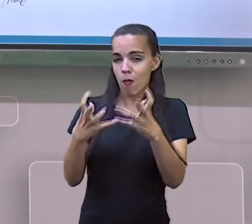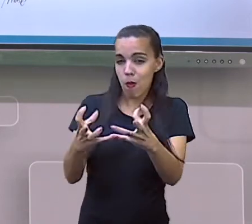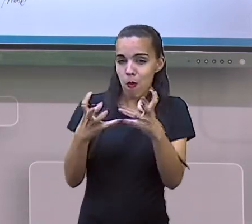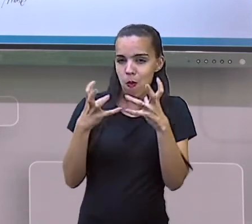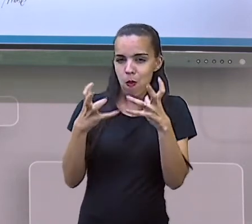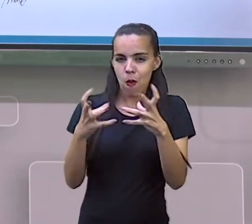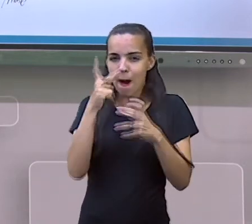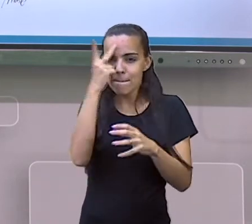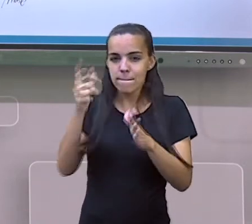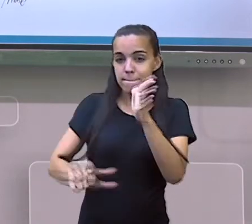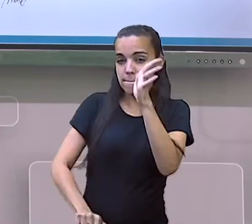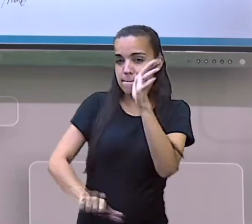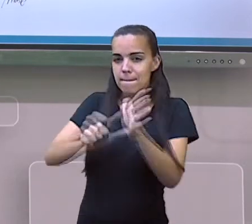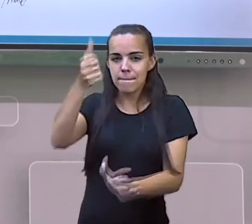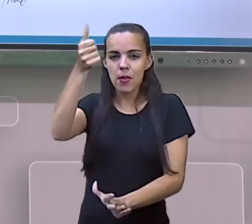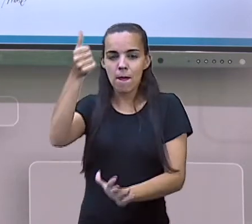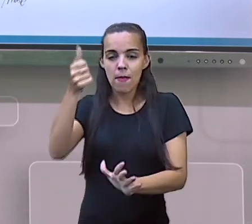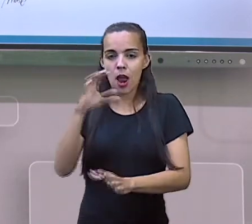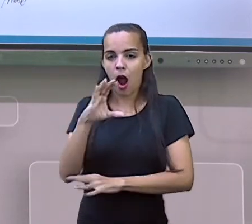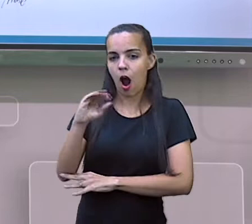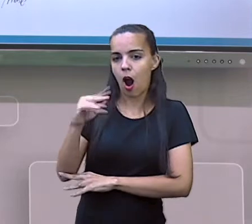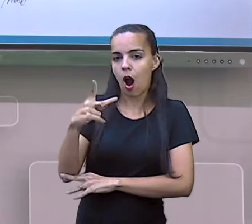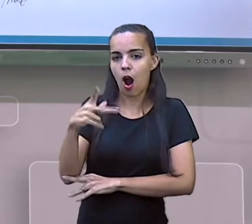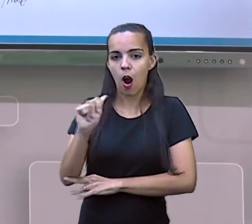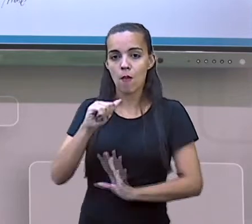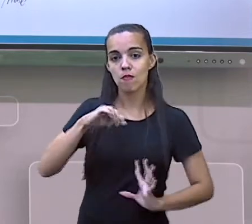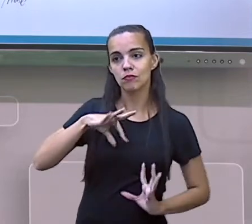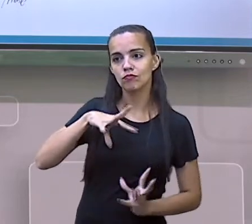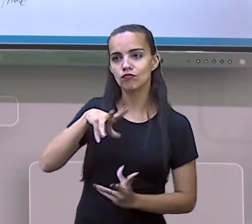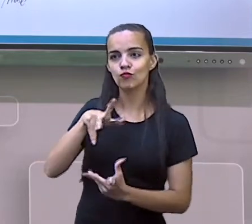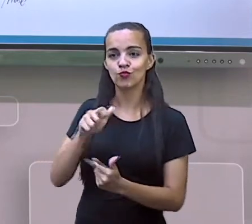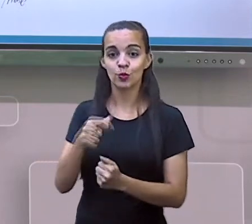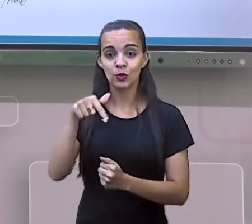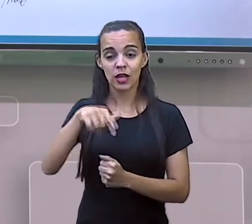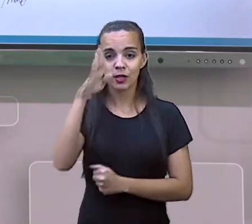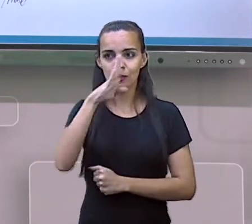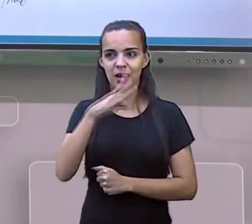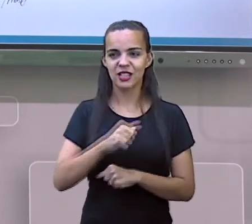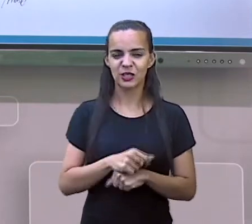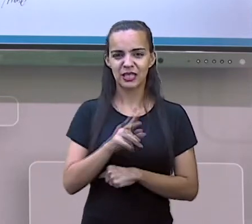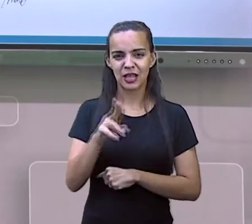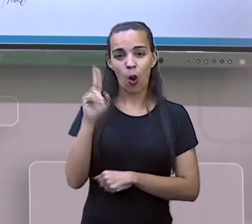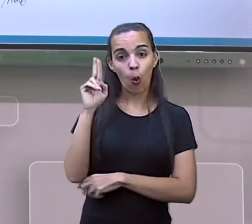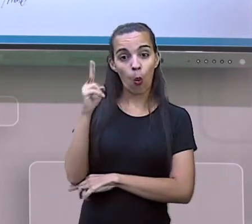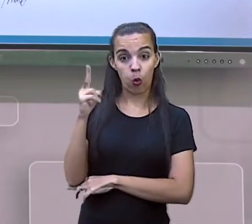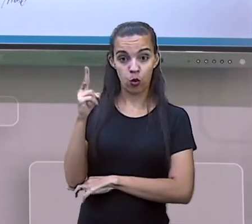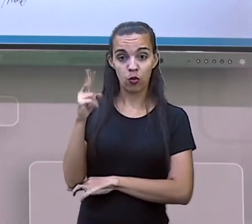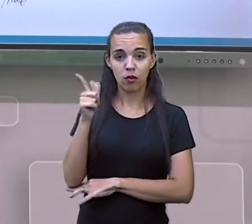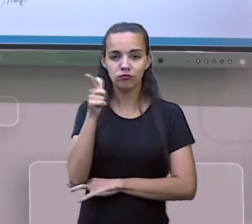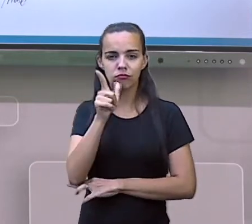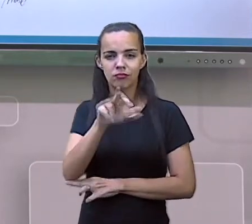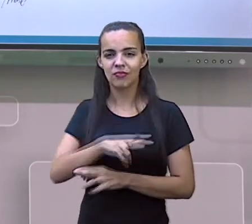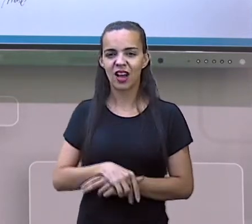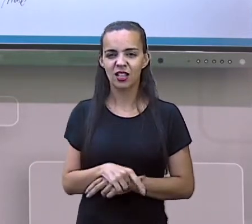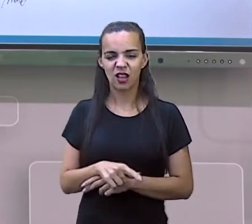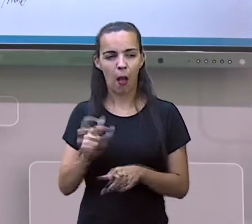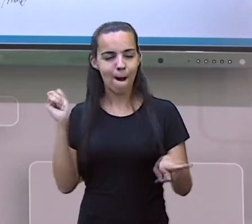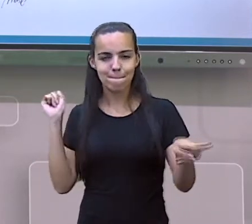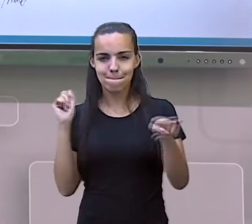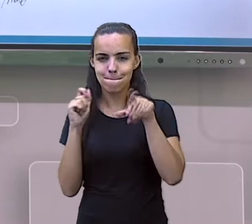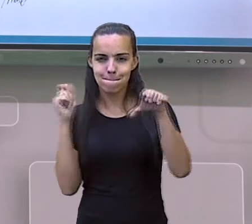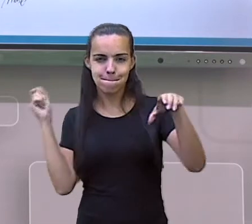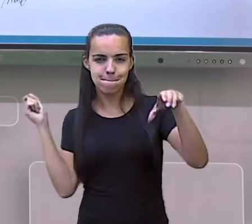Mundo realizada no Brasil, o Uruguai goleia o Brasil. E não